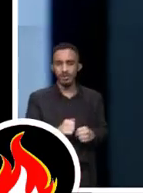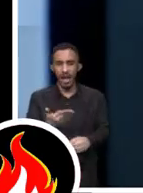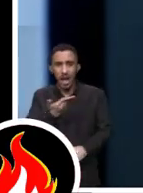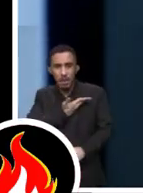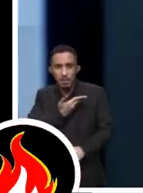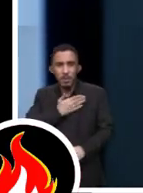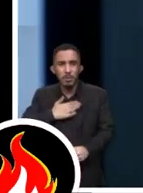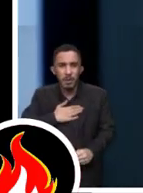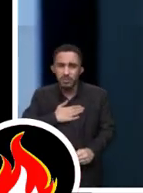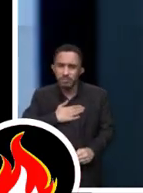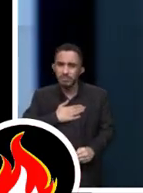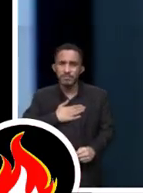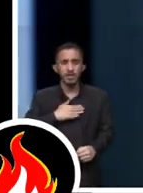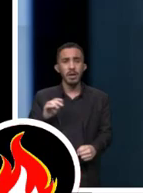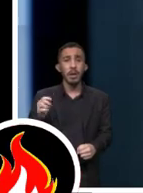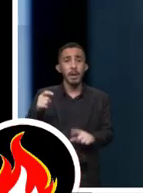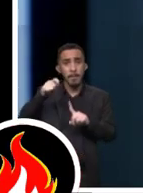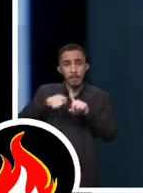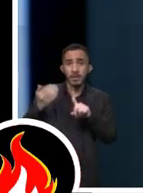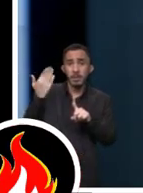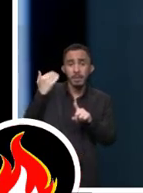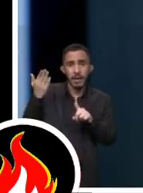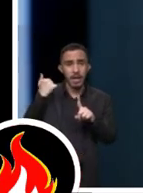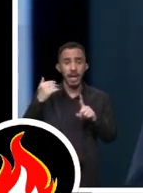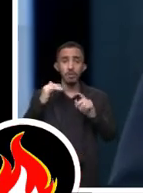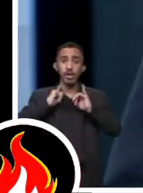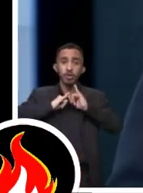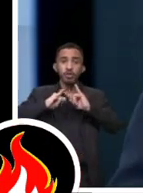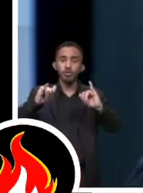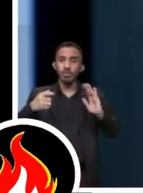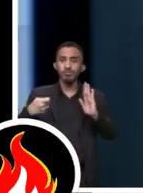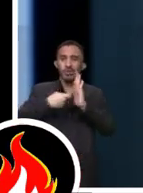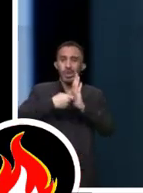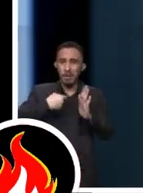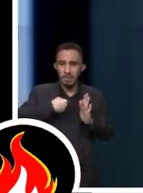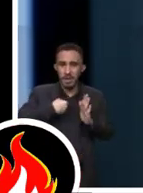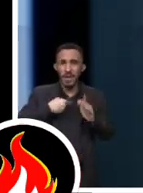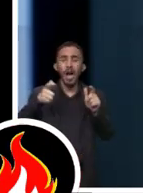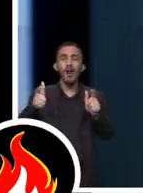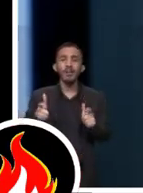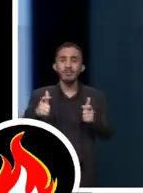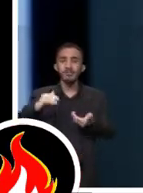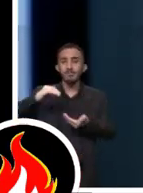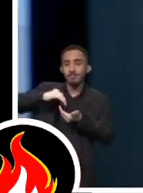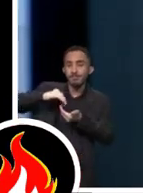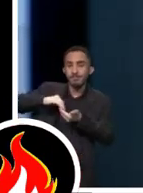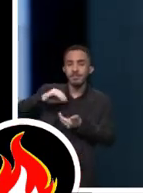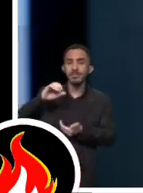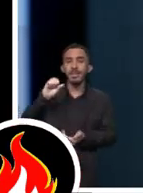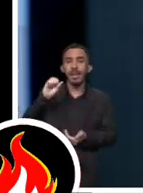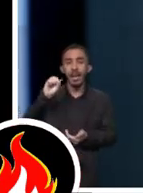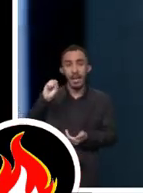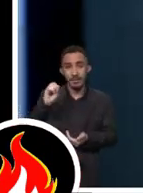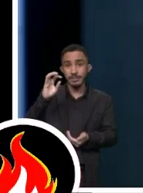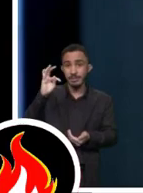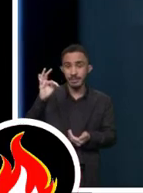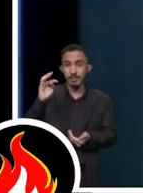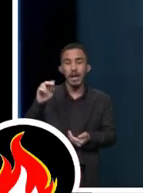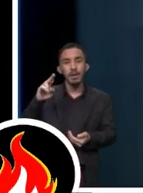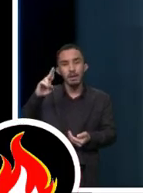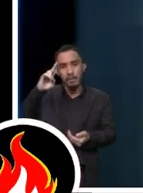ele é meu amigo se o mês passado ele entrou com uma notícia crime contra a minha pessoa no Tribunal Superior Militar